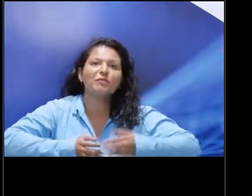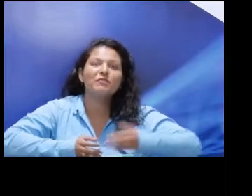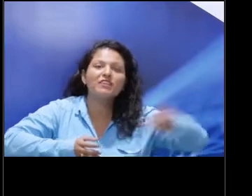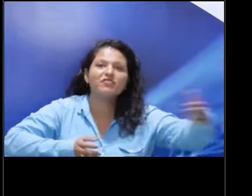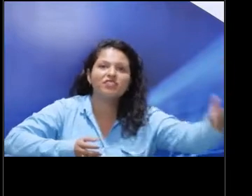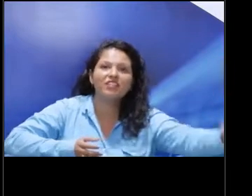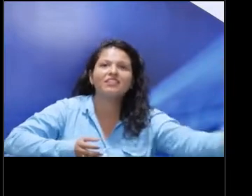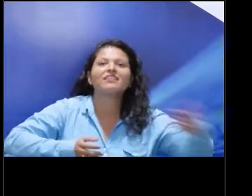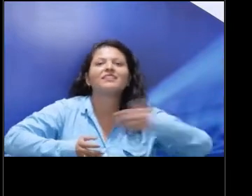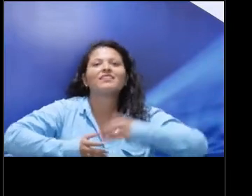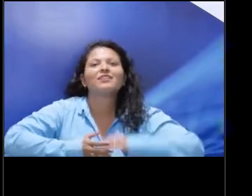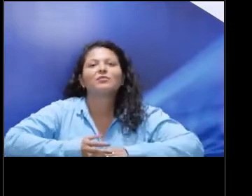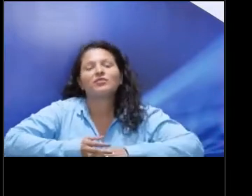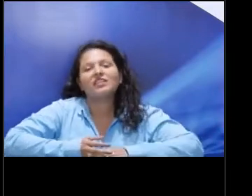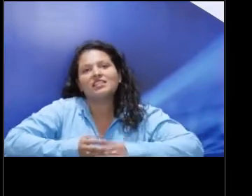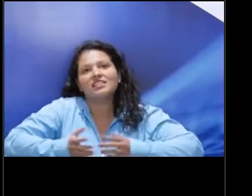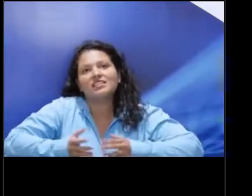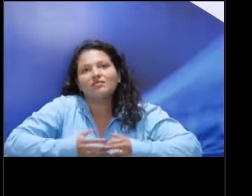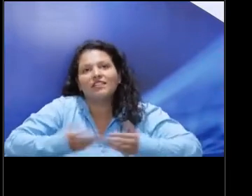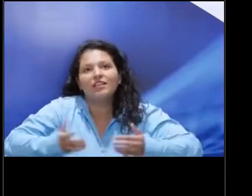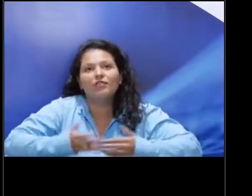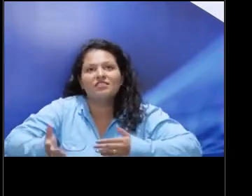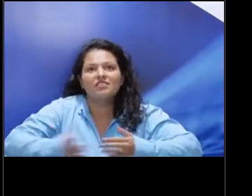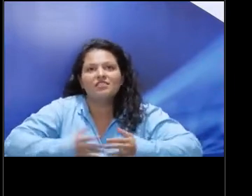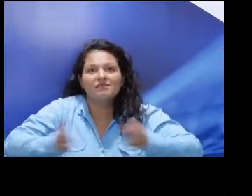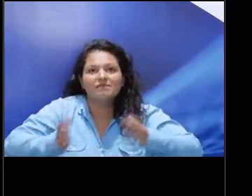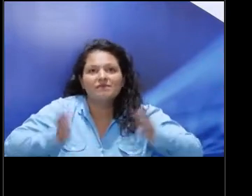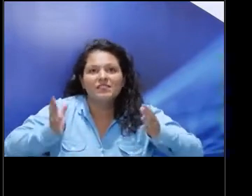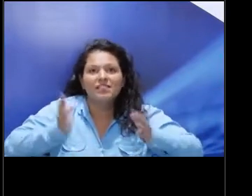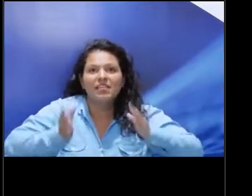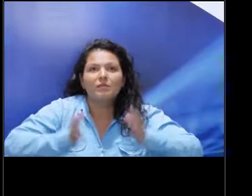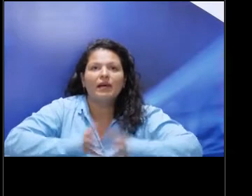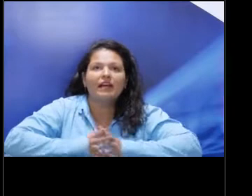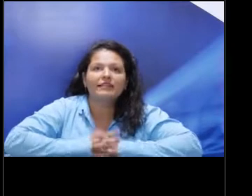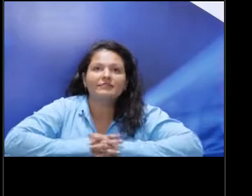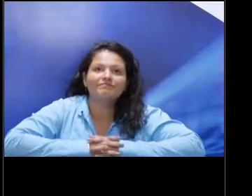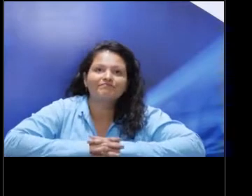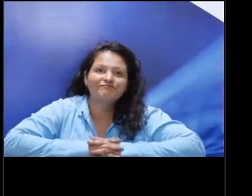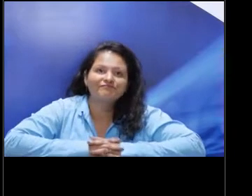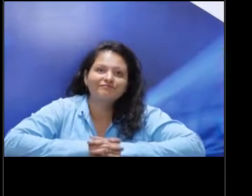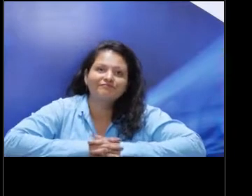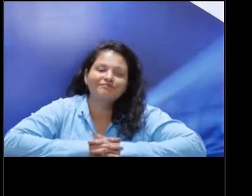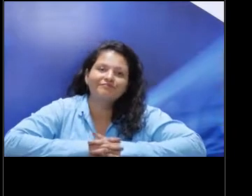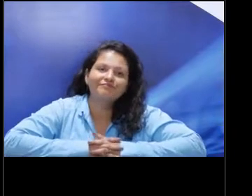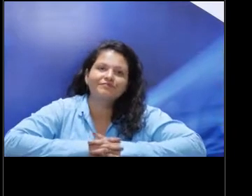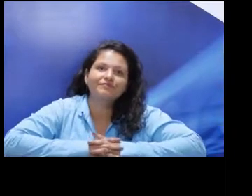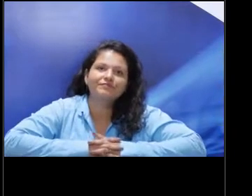não, vamos investir, porque você não tem onde se equiparar, né?